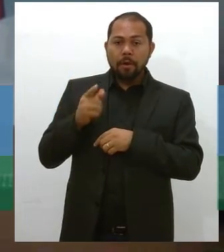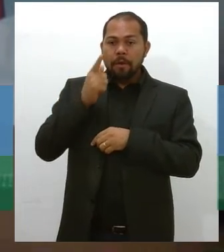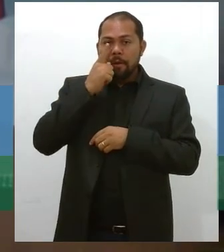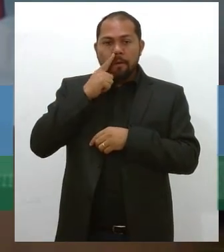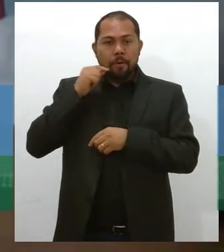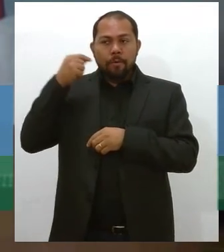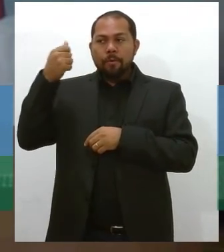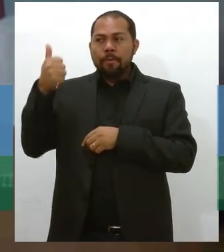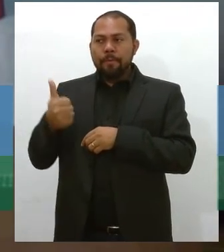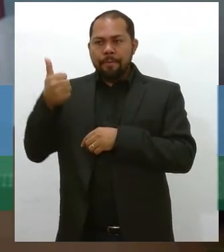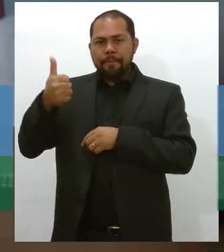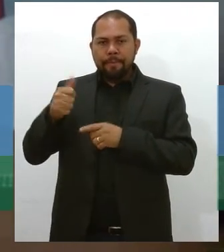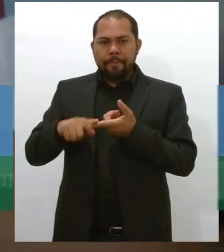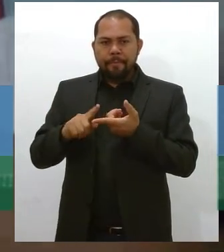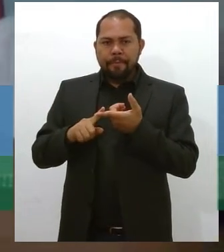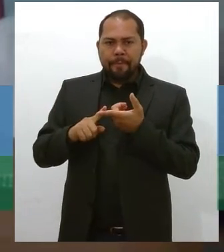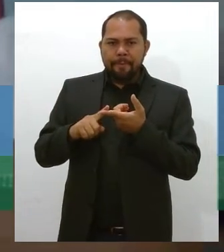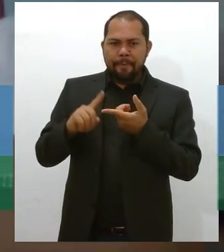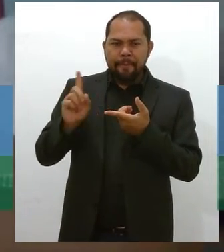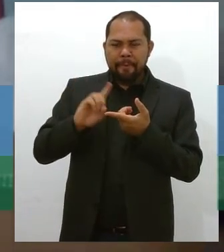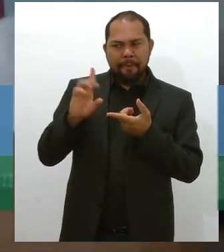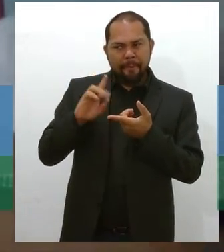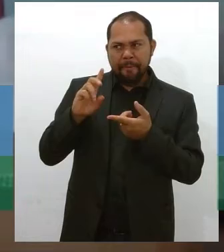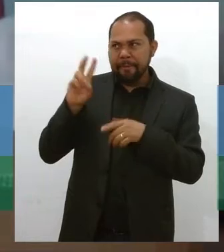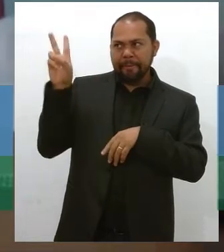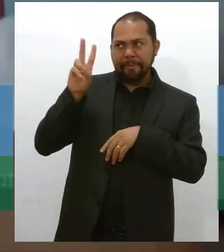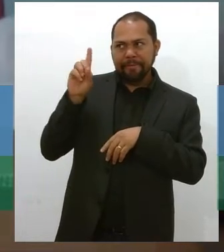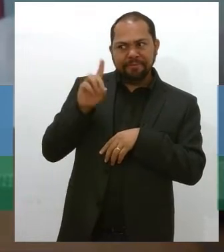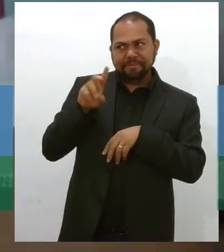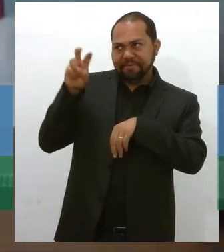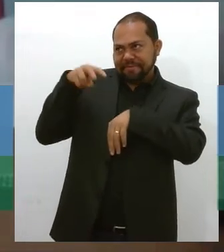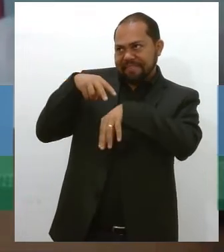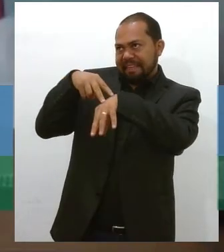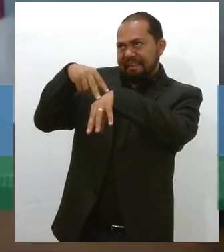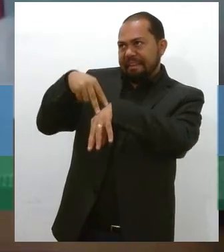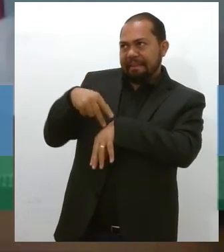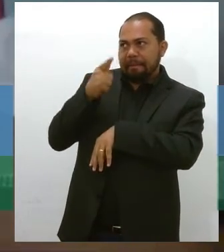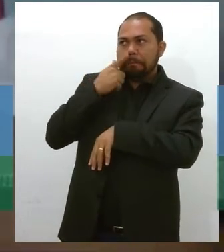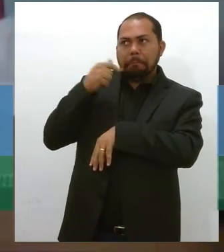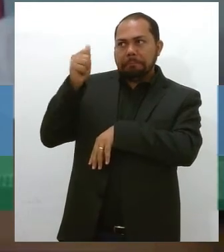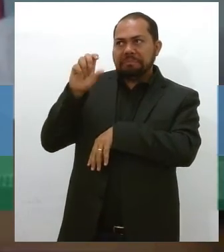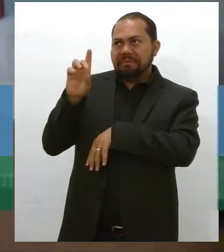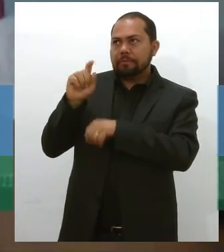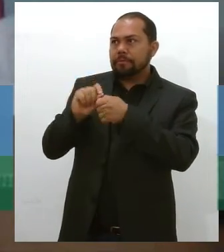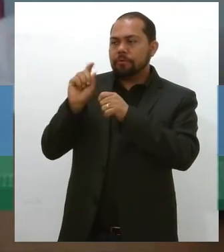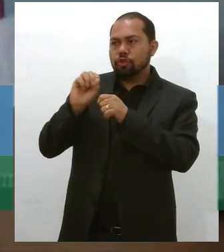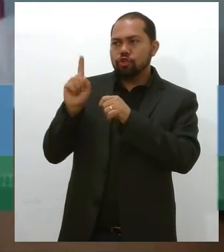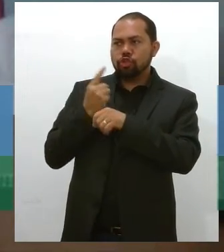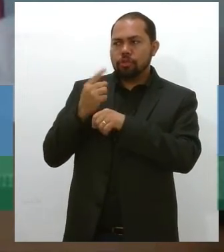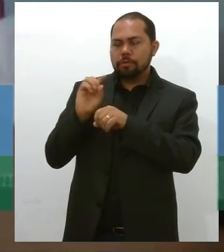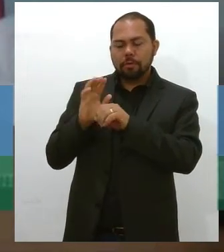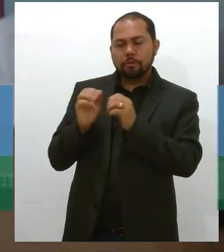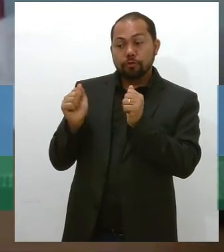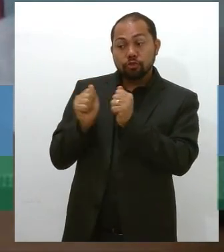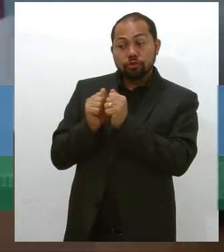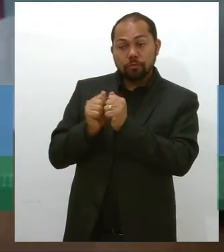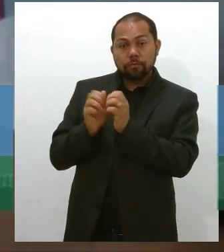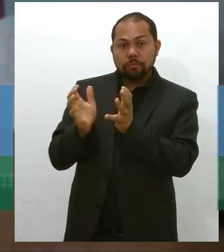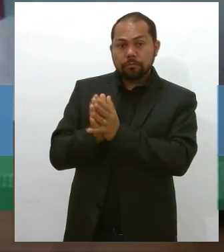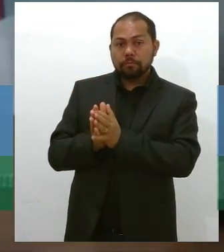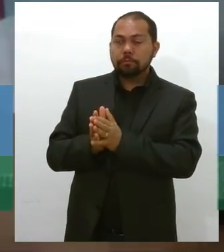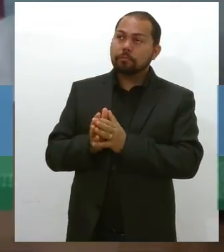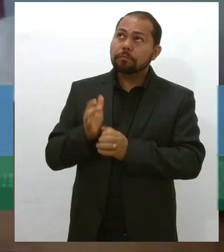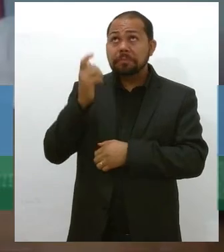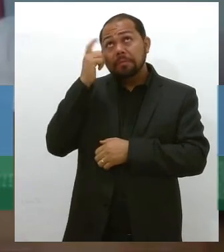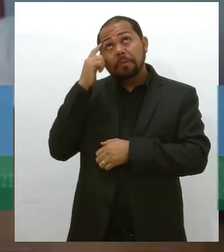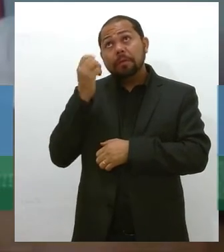não protagonizada somente por ele, né, isso é importante dizer, poderia ser, de repente, uma boa saída, até